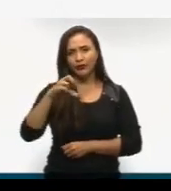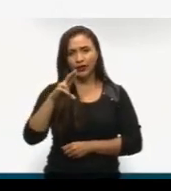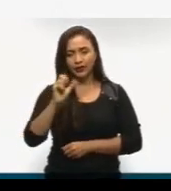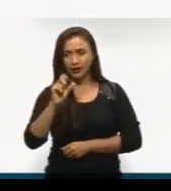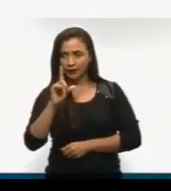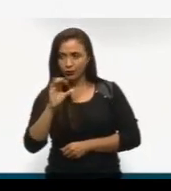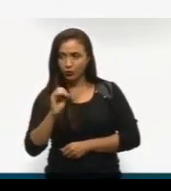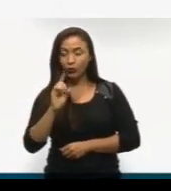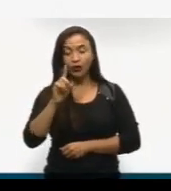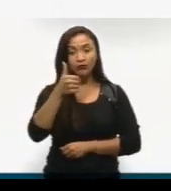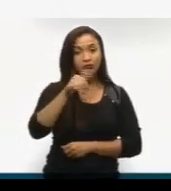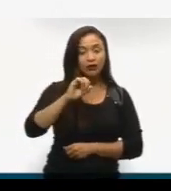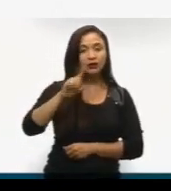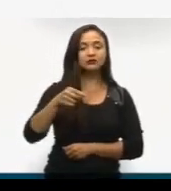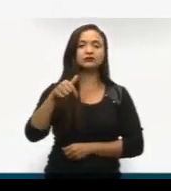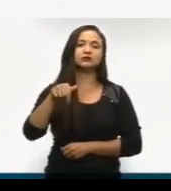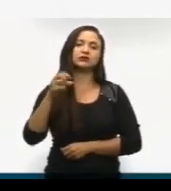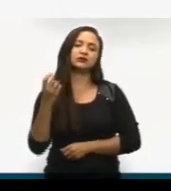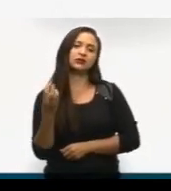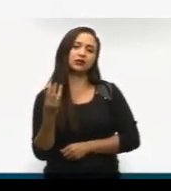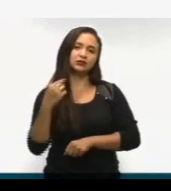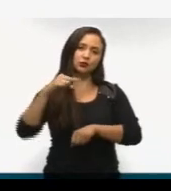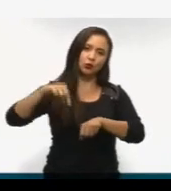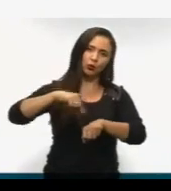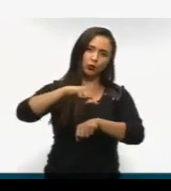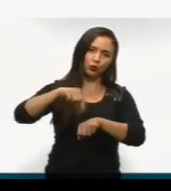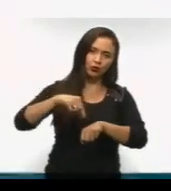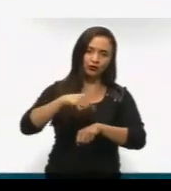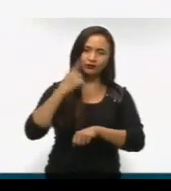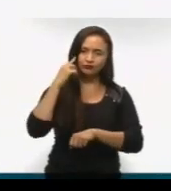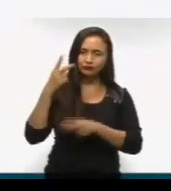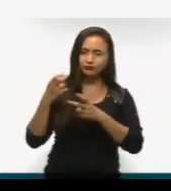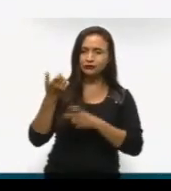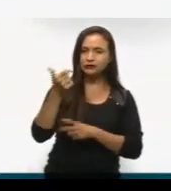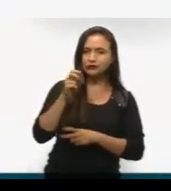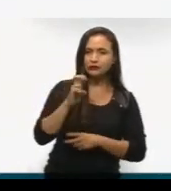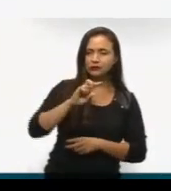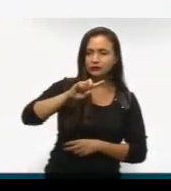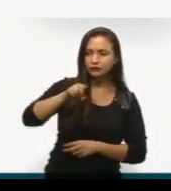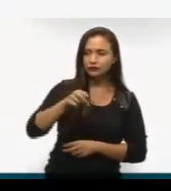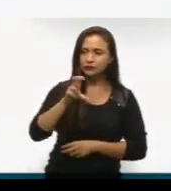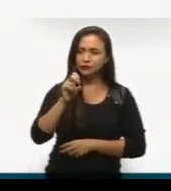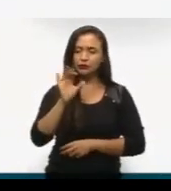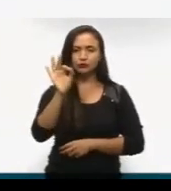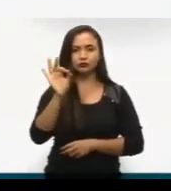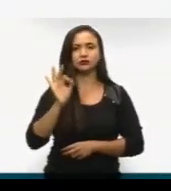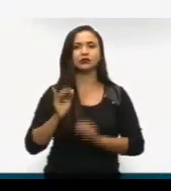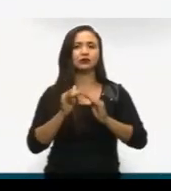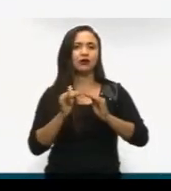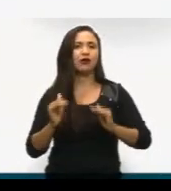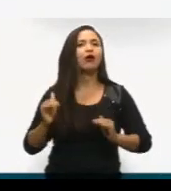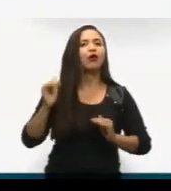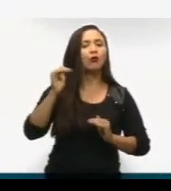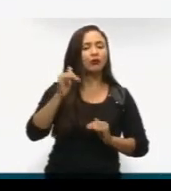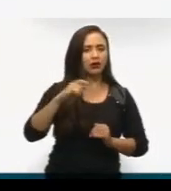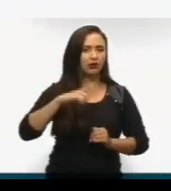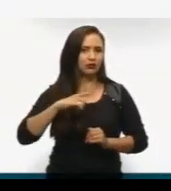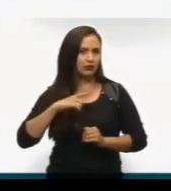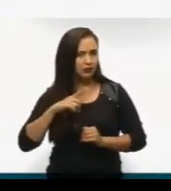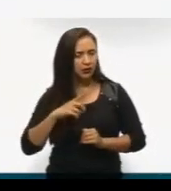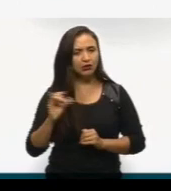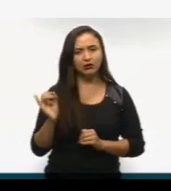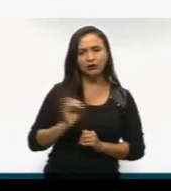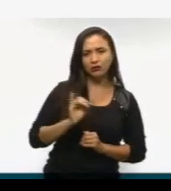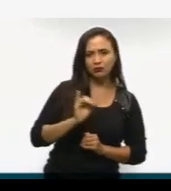hora. Então, a gente percebe aí um aumento de 15,50% de impostos, né, tributação em